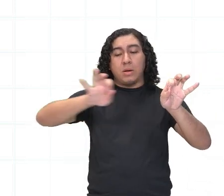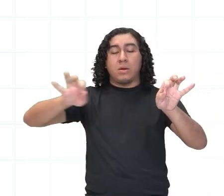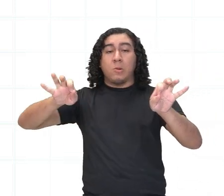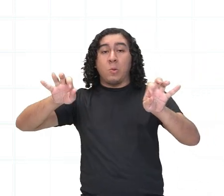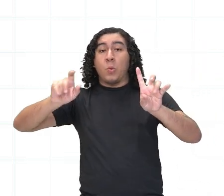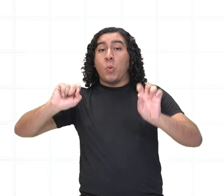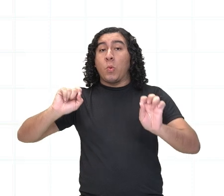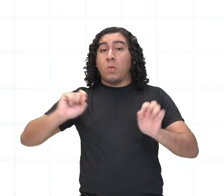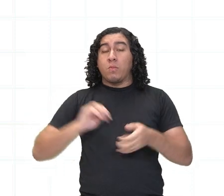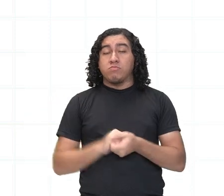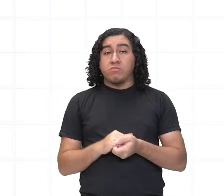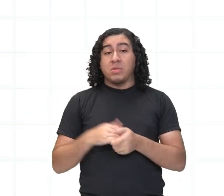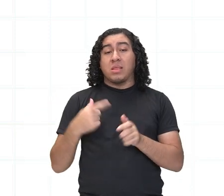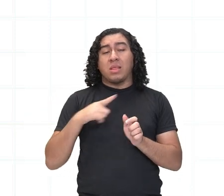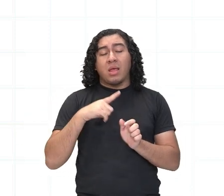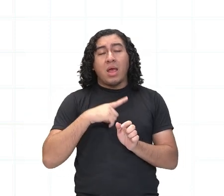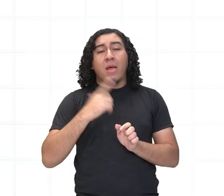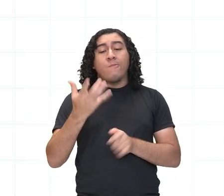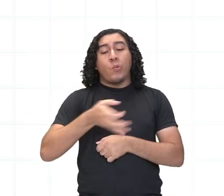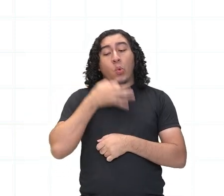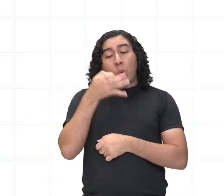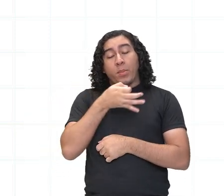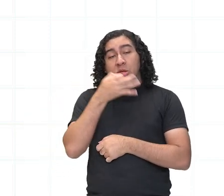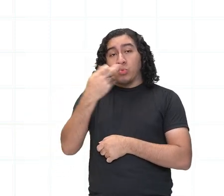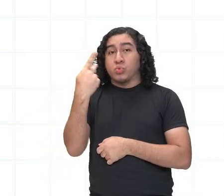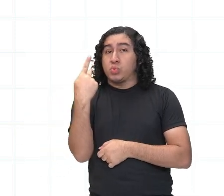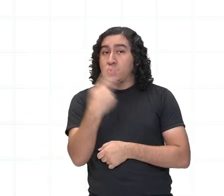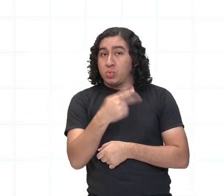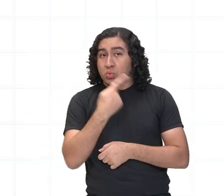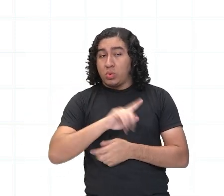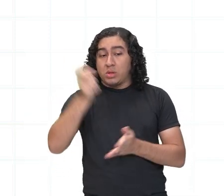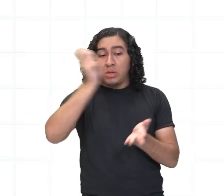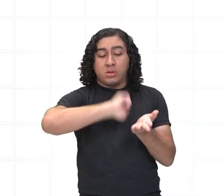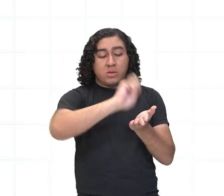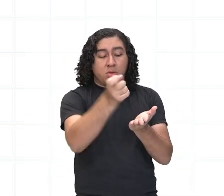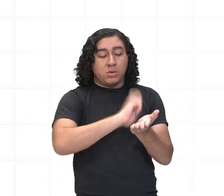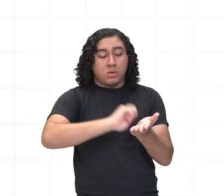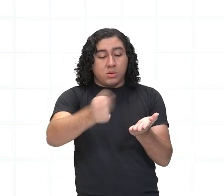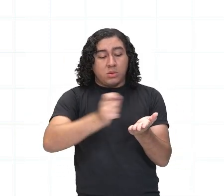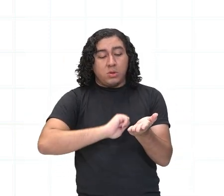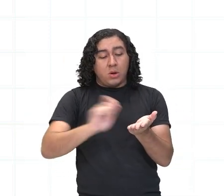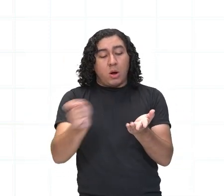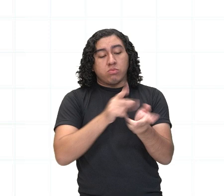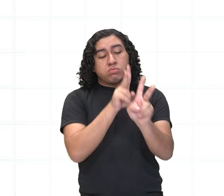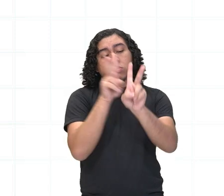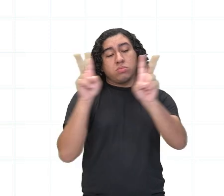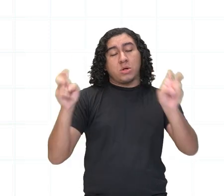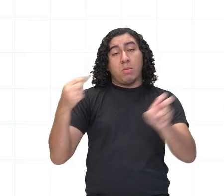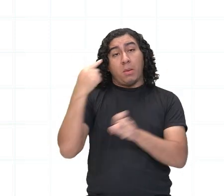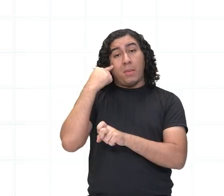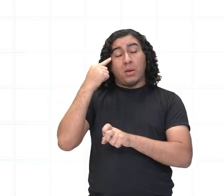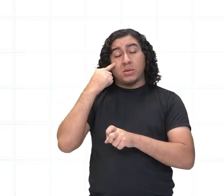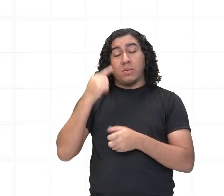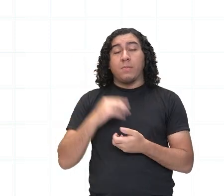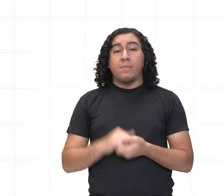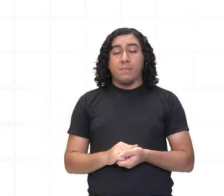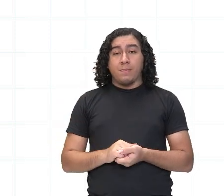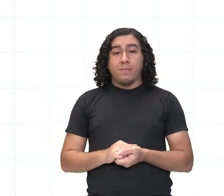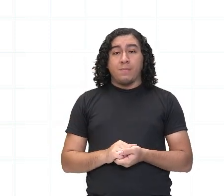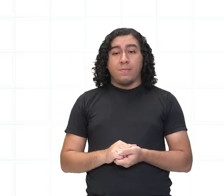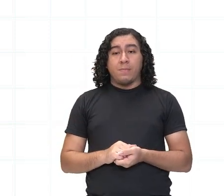vai propor, vai formular a sua tese, não é? A sua opinião a respeito deste tema, vai